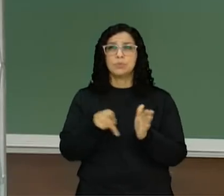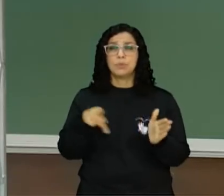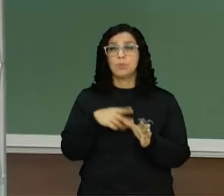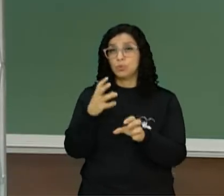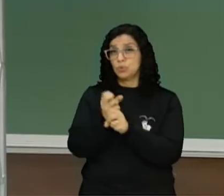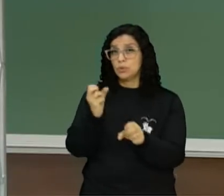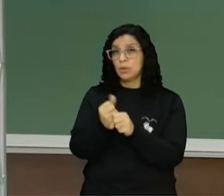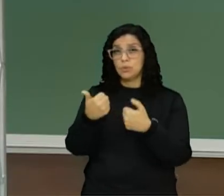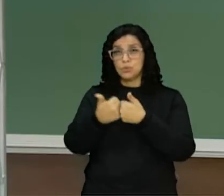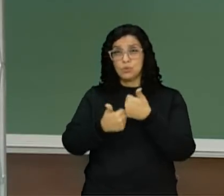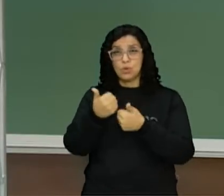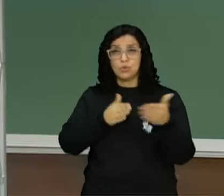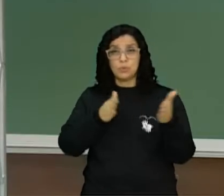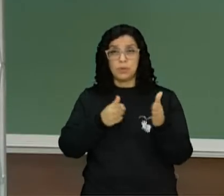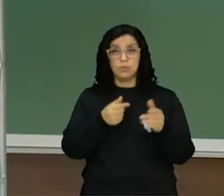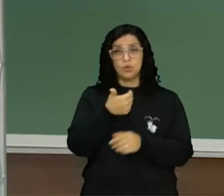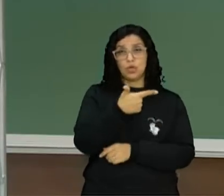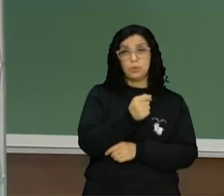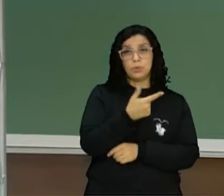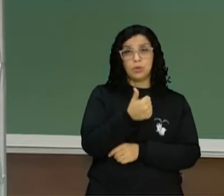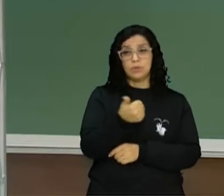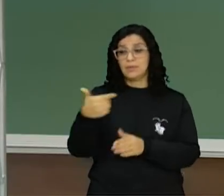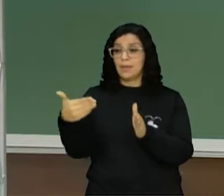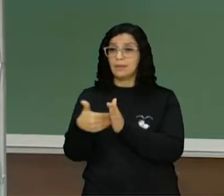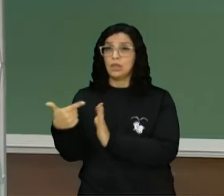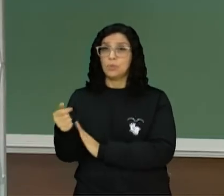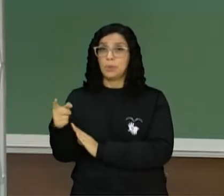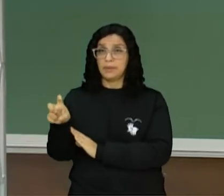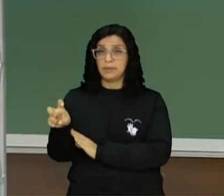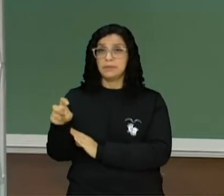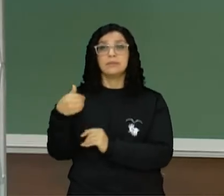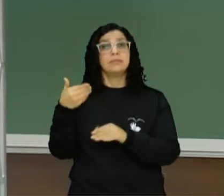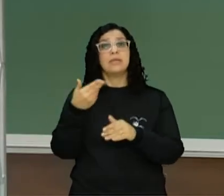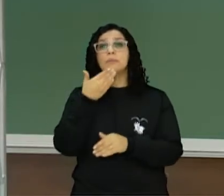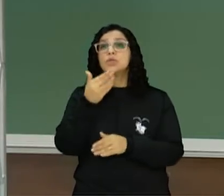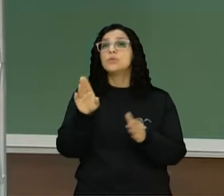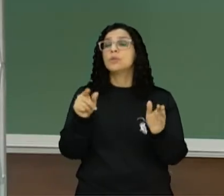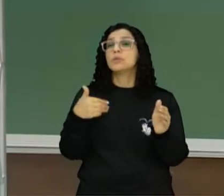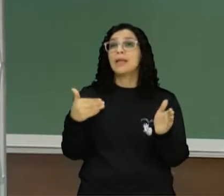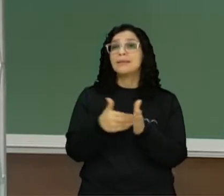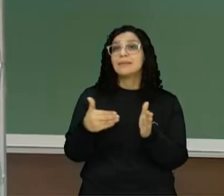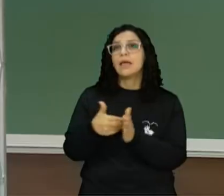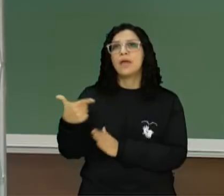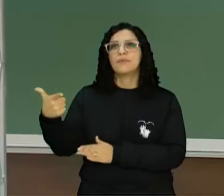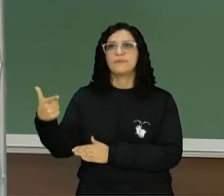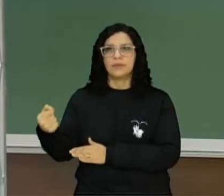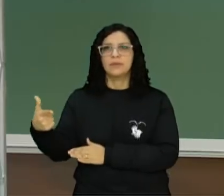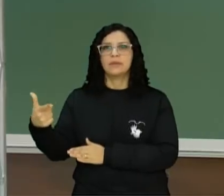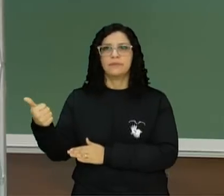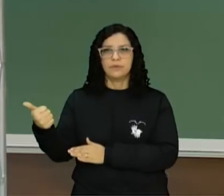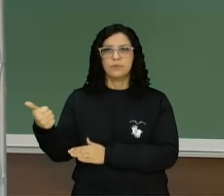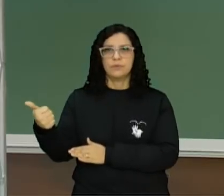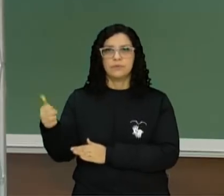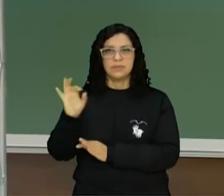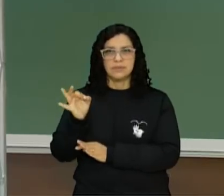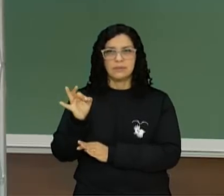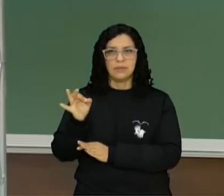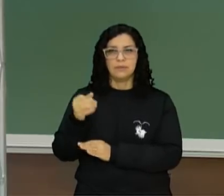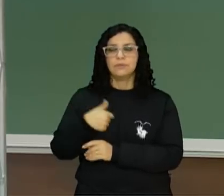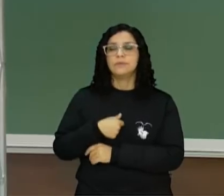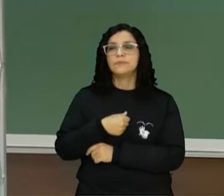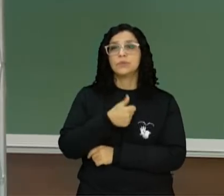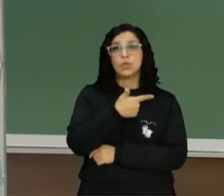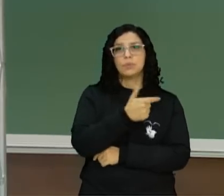arroz produzidas nos períodos de 2012 até 2015 e o exercício pede para calcular qual vai ser a quantidade produzida até o